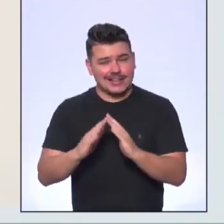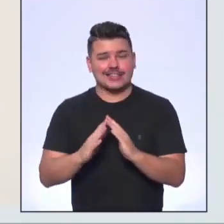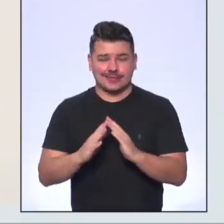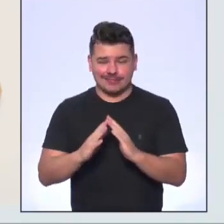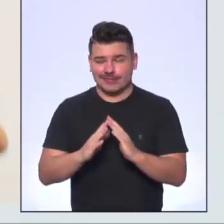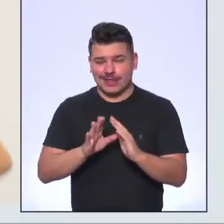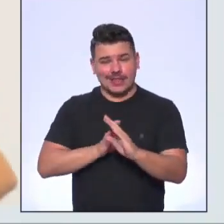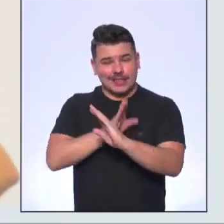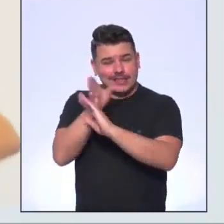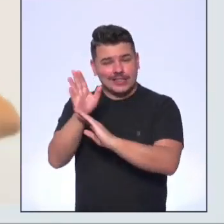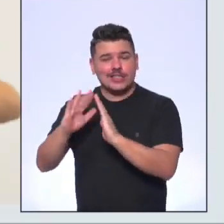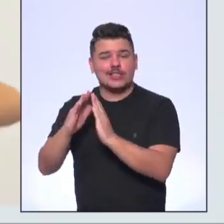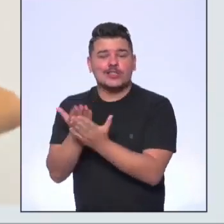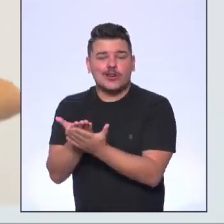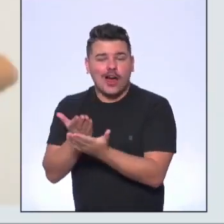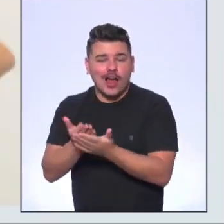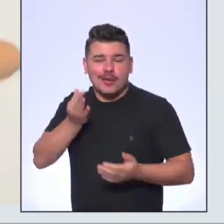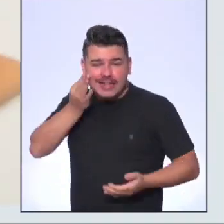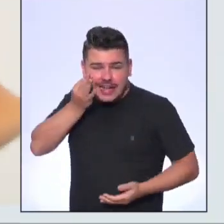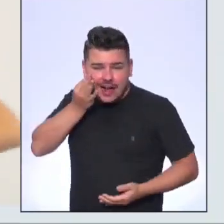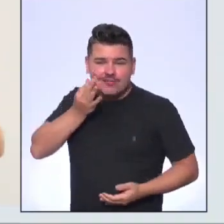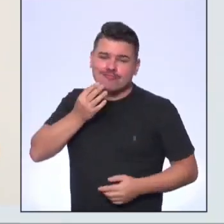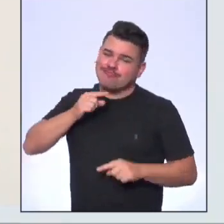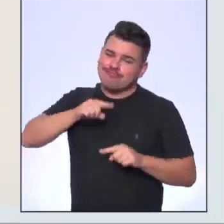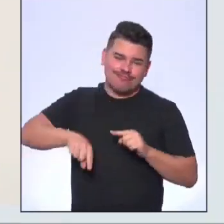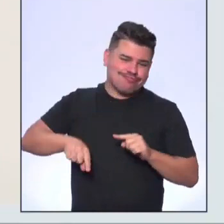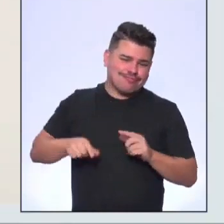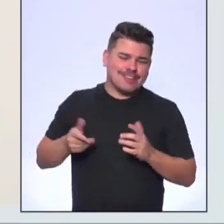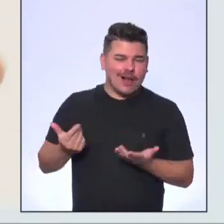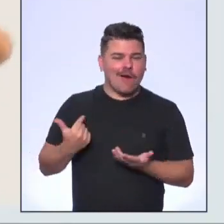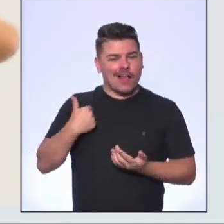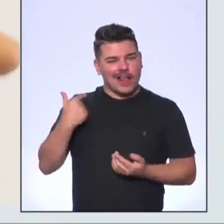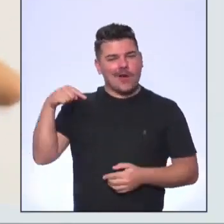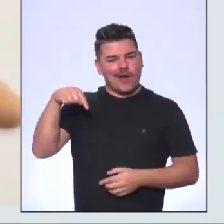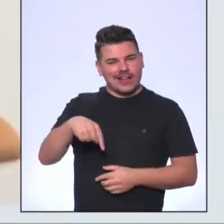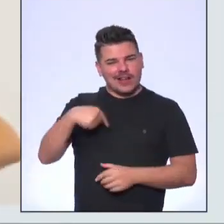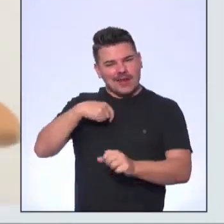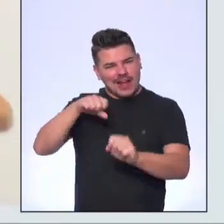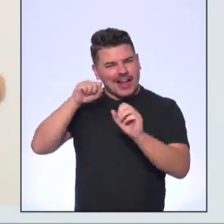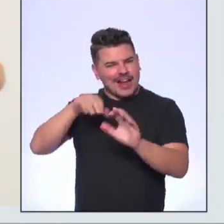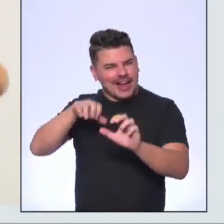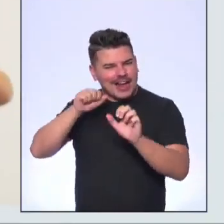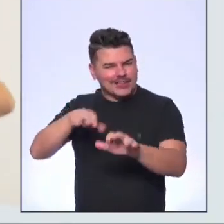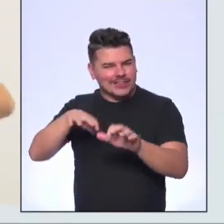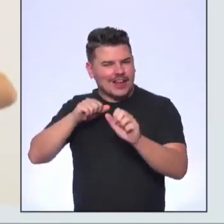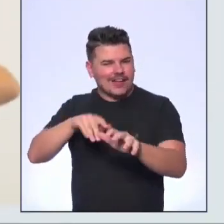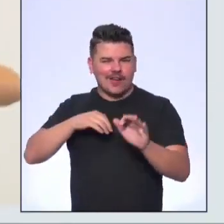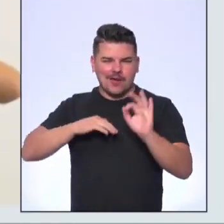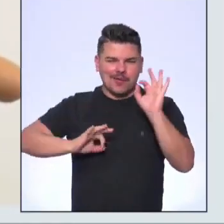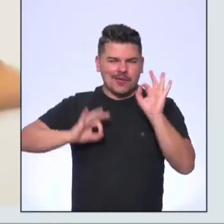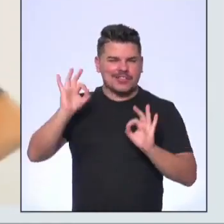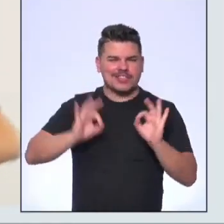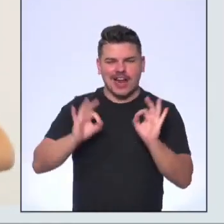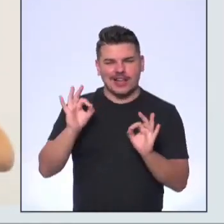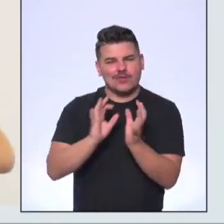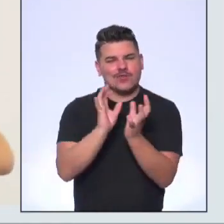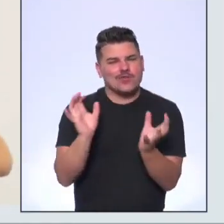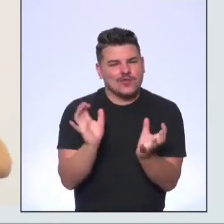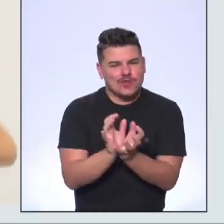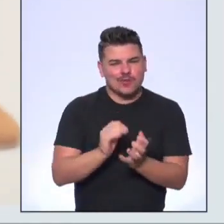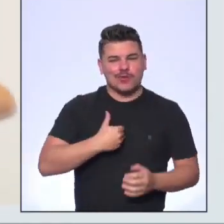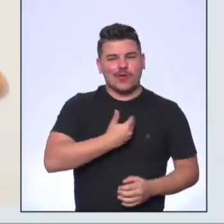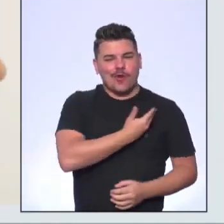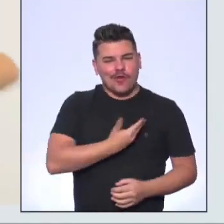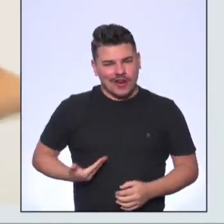aula presencial. Estou aqui para colaborar com esse belíssimo projeto feito pelo governo do